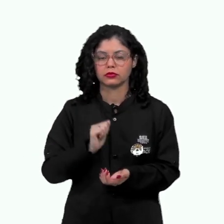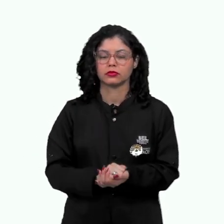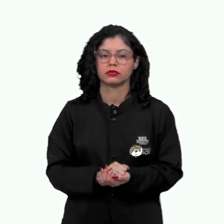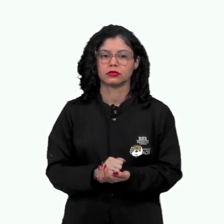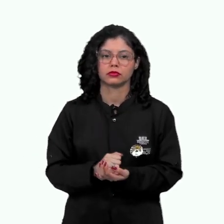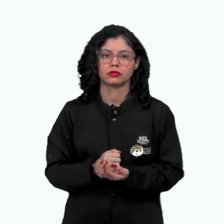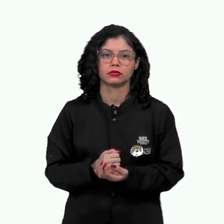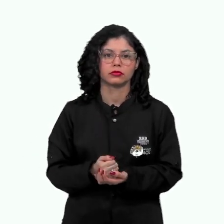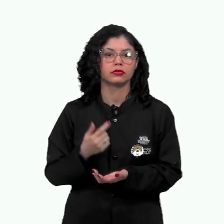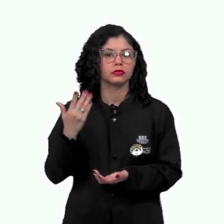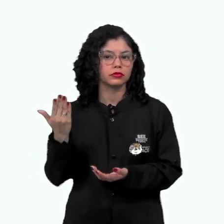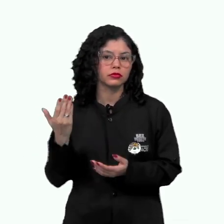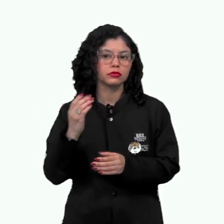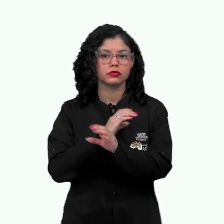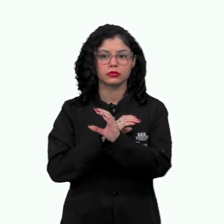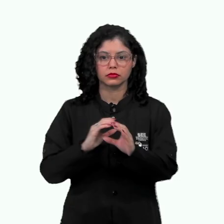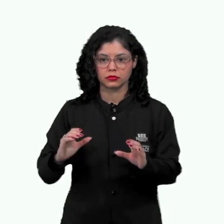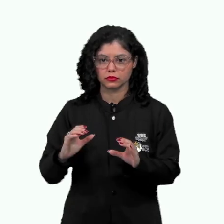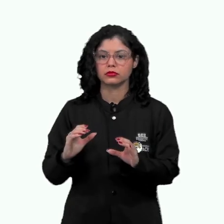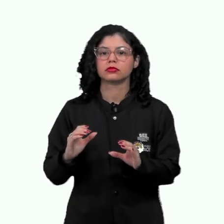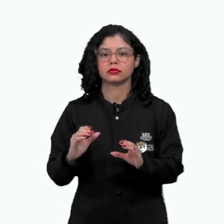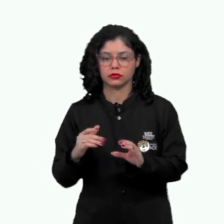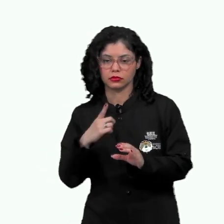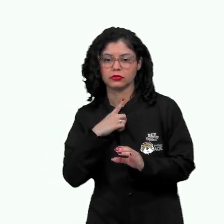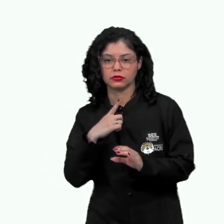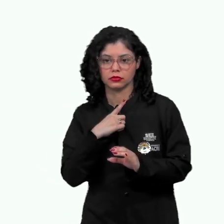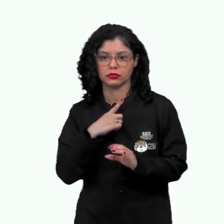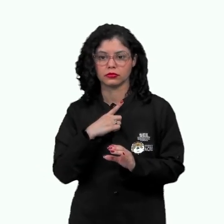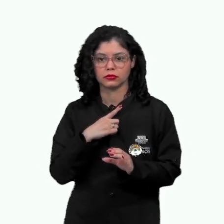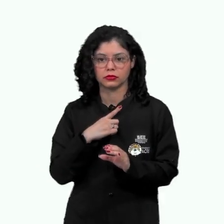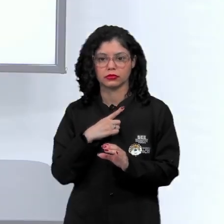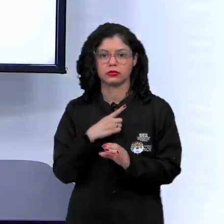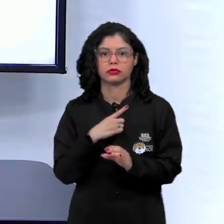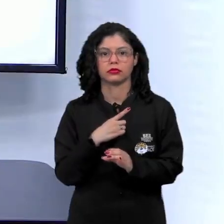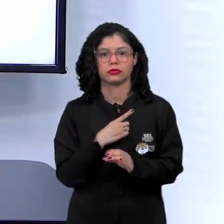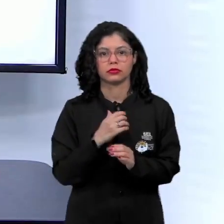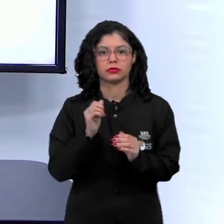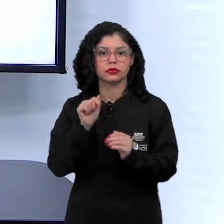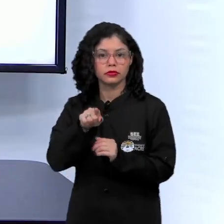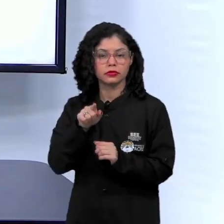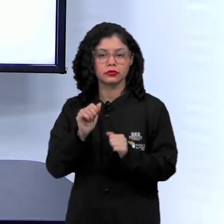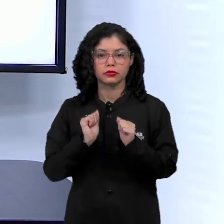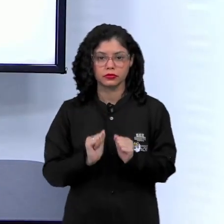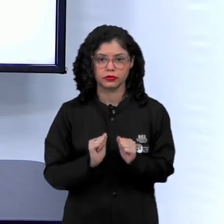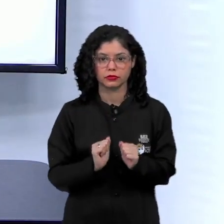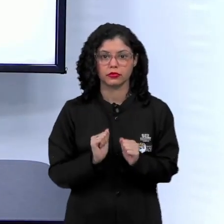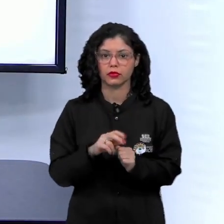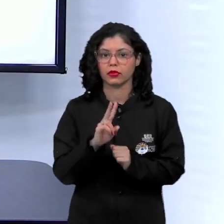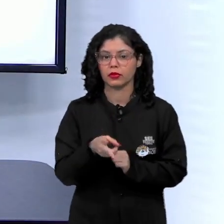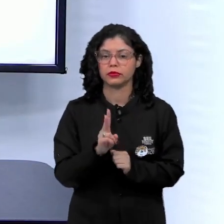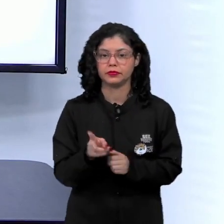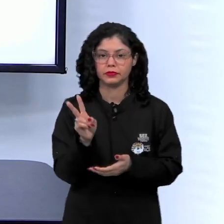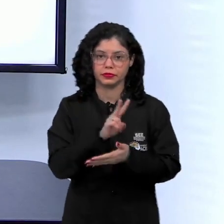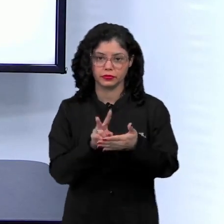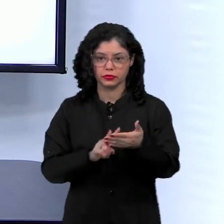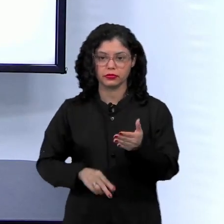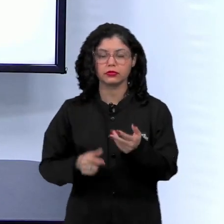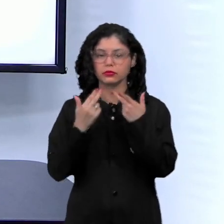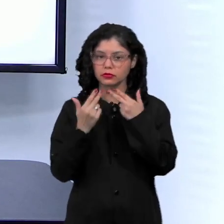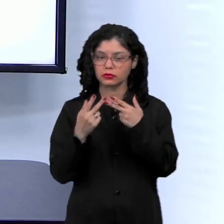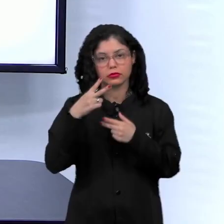Então, esses são sites de notícias que são confiáveis e que vocês podem, sempre quando ler lá a